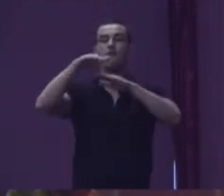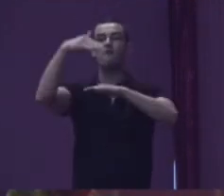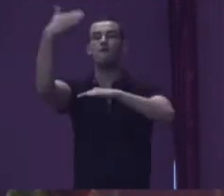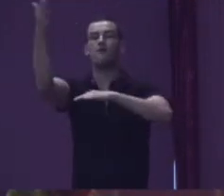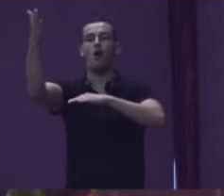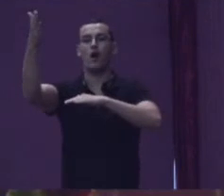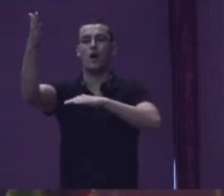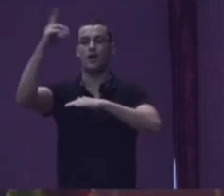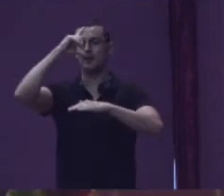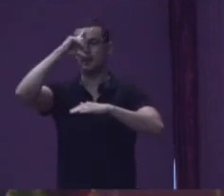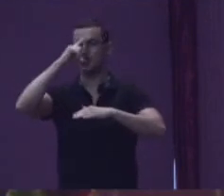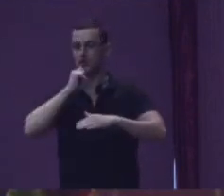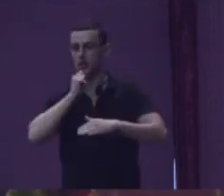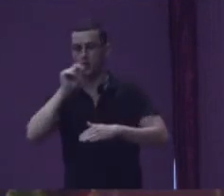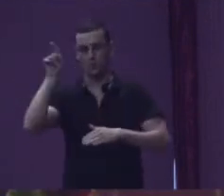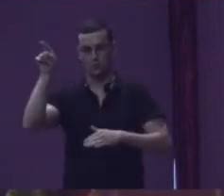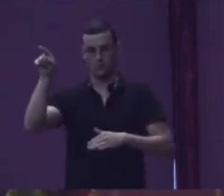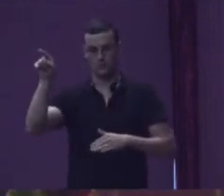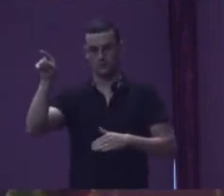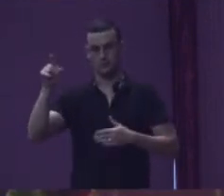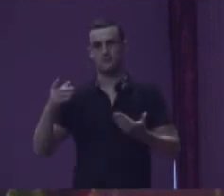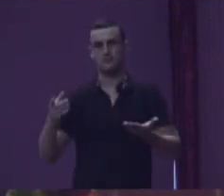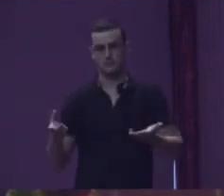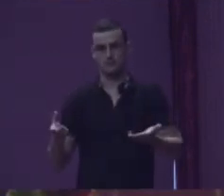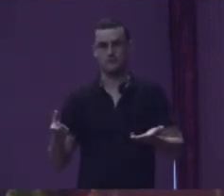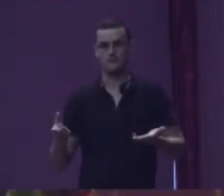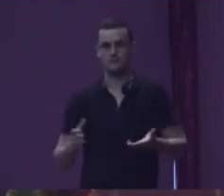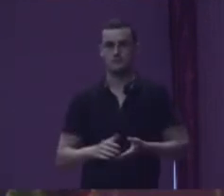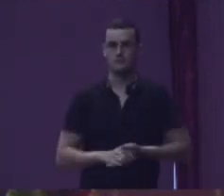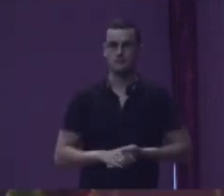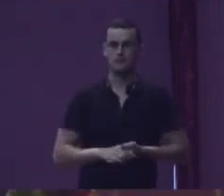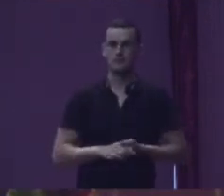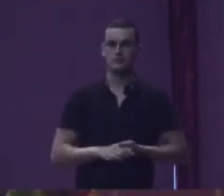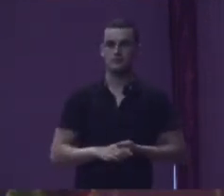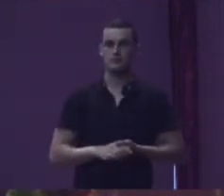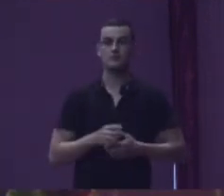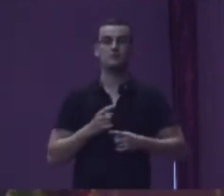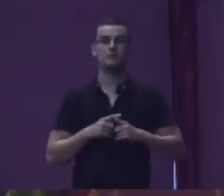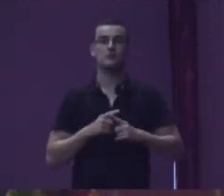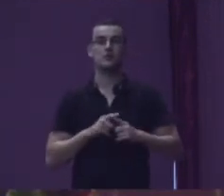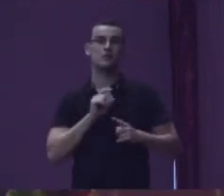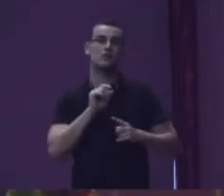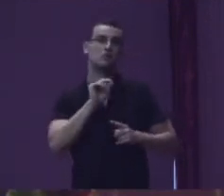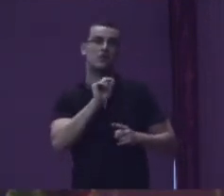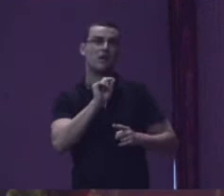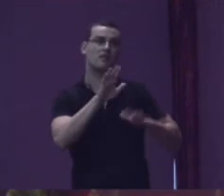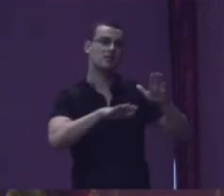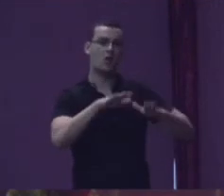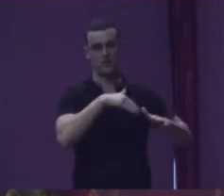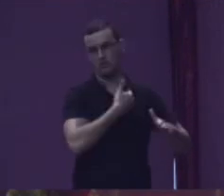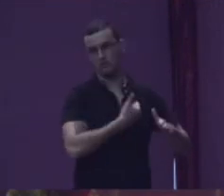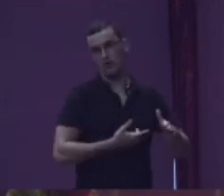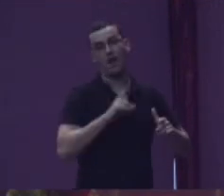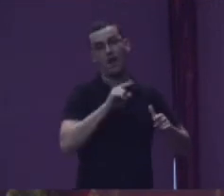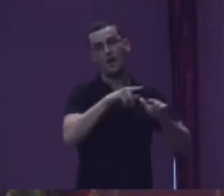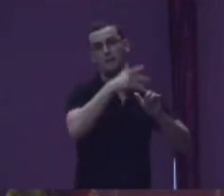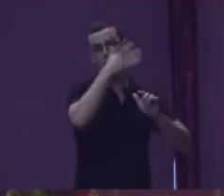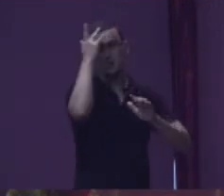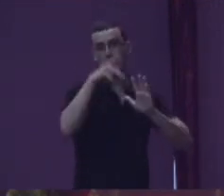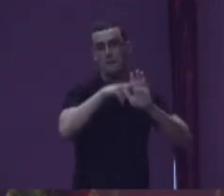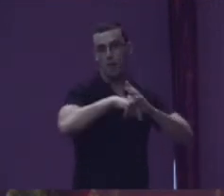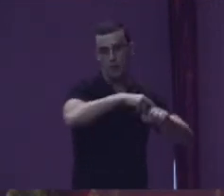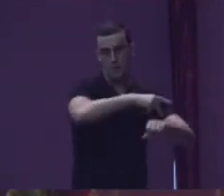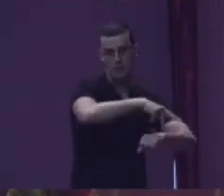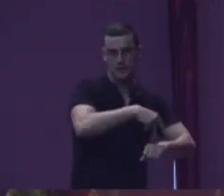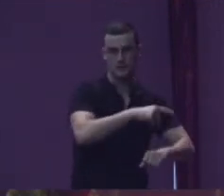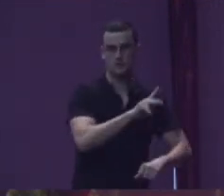do outro, repassado para elas. No não governamental, talvez menos. Mas a minha curiosidade era para